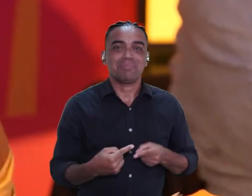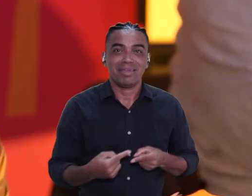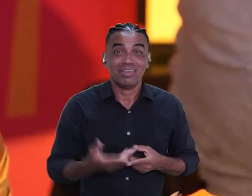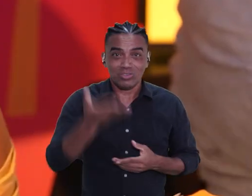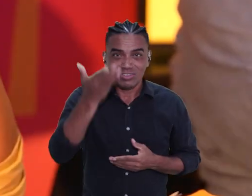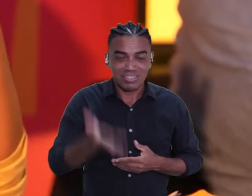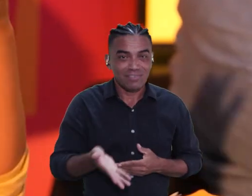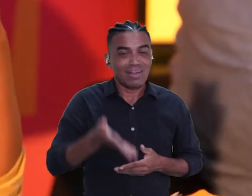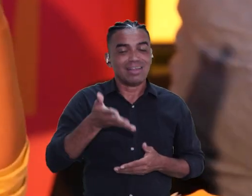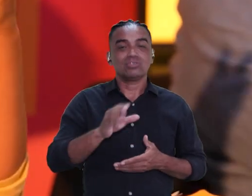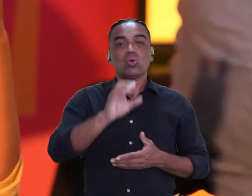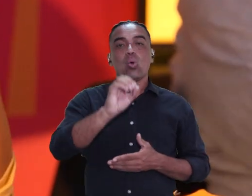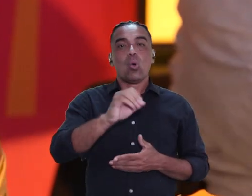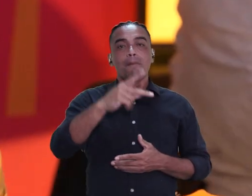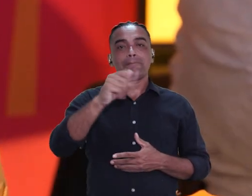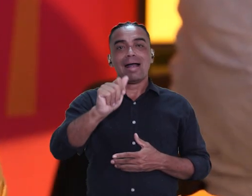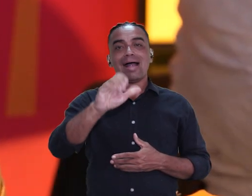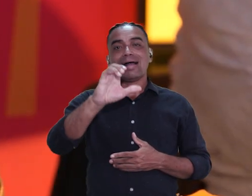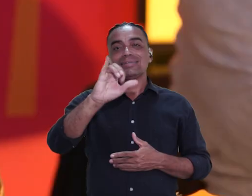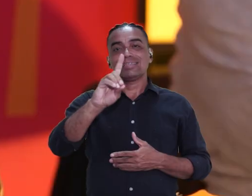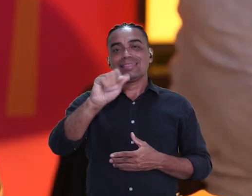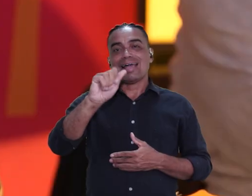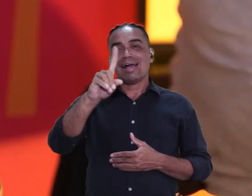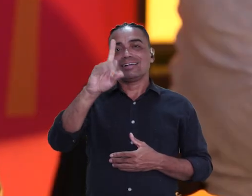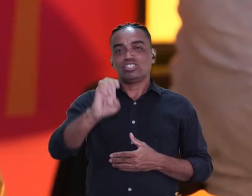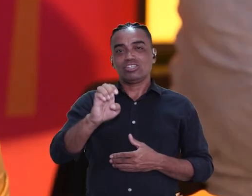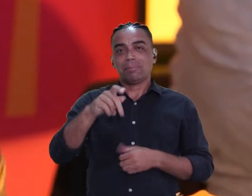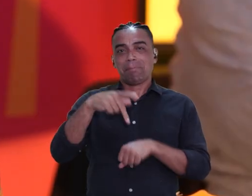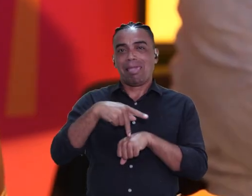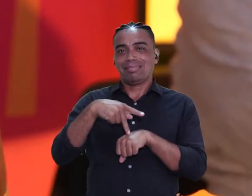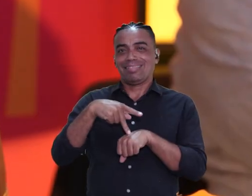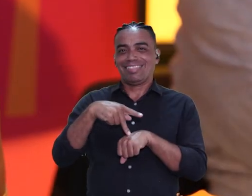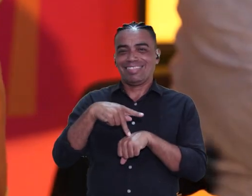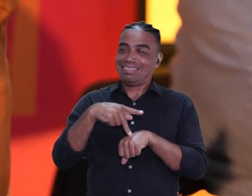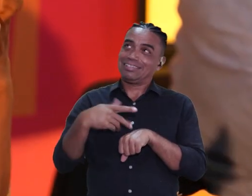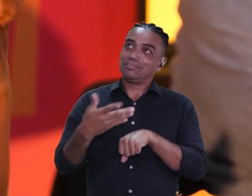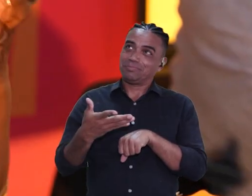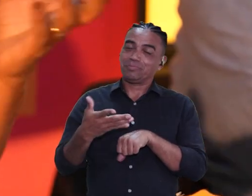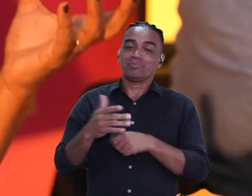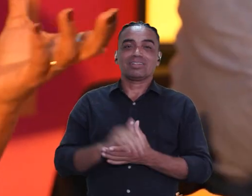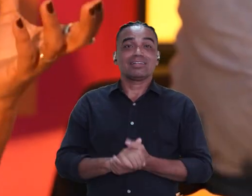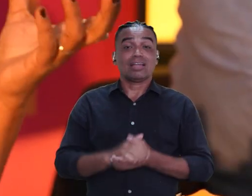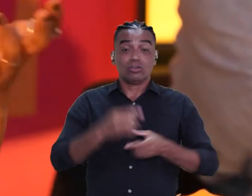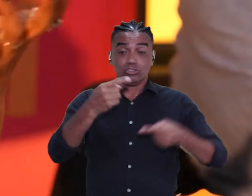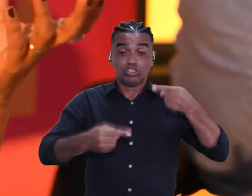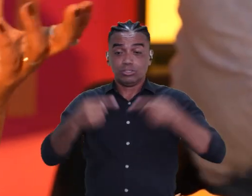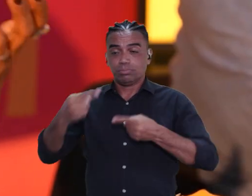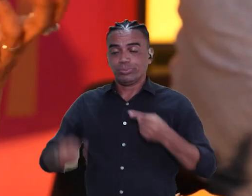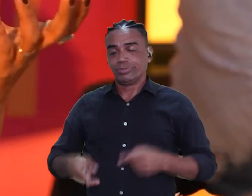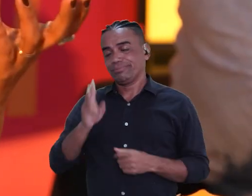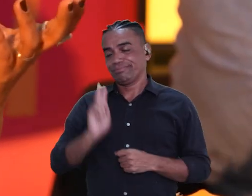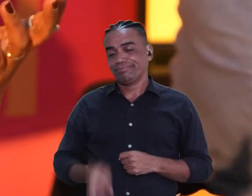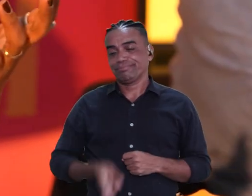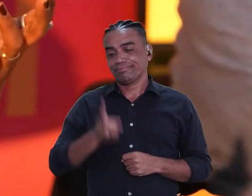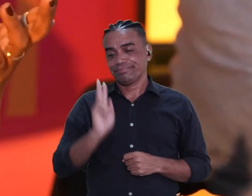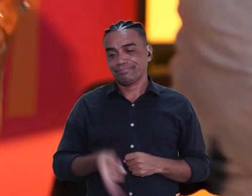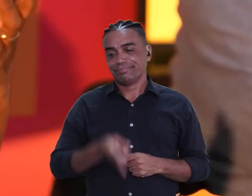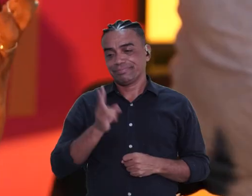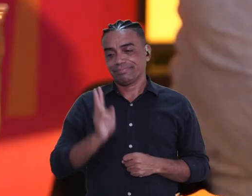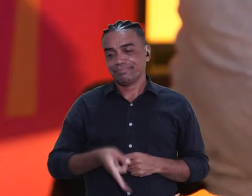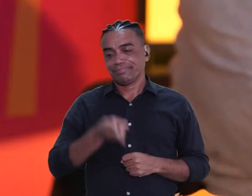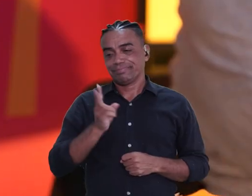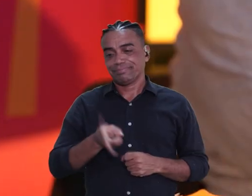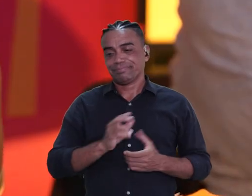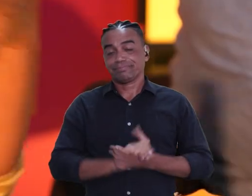isso que você está chamando de opacidade dessas pedras. Agora, está em disputa permanente,